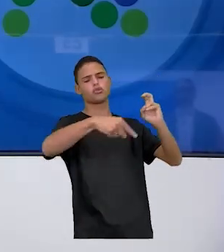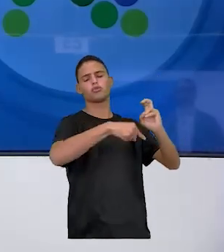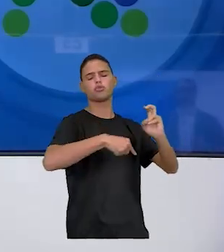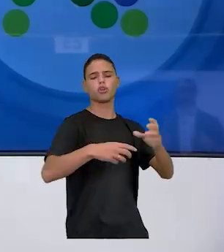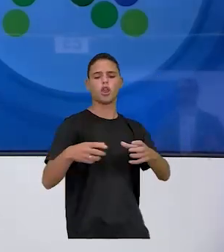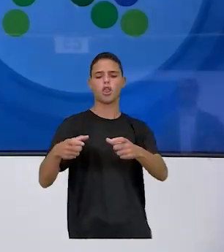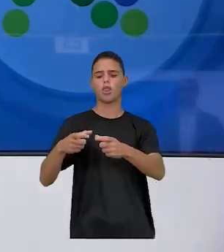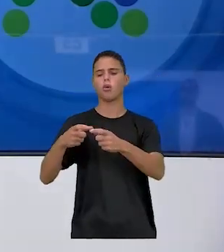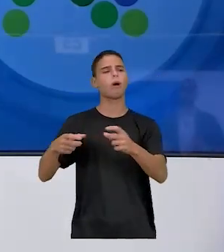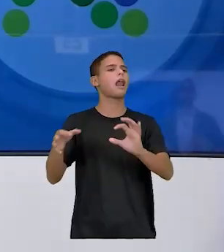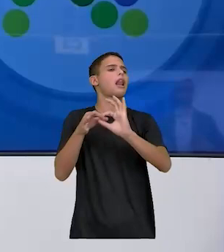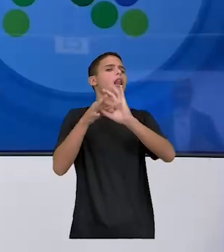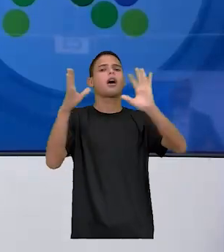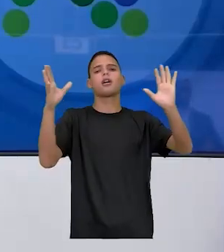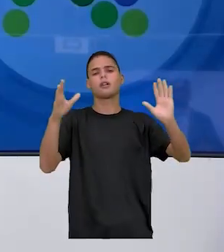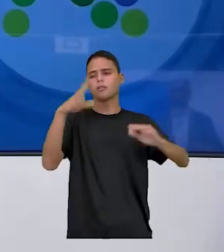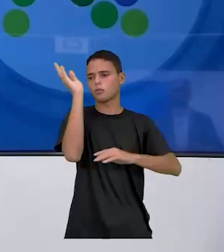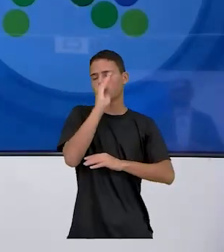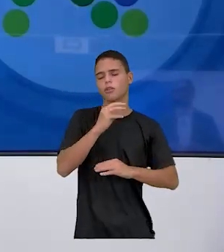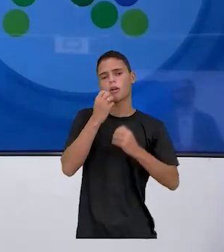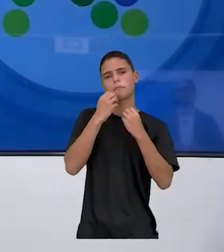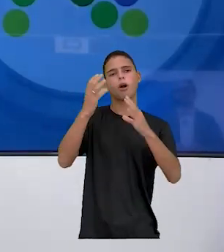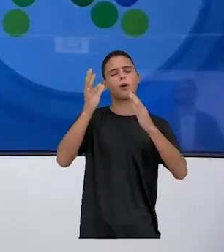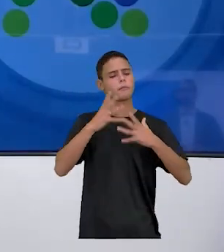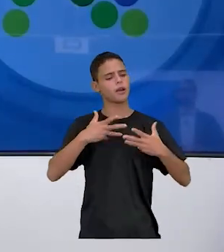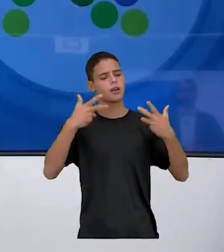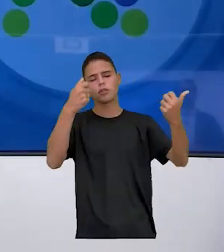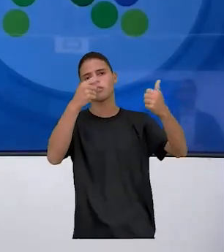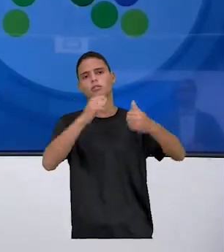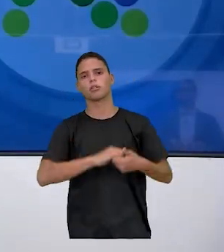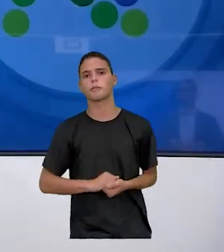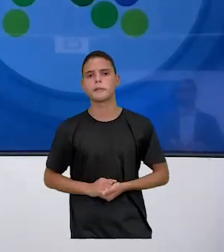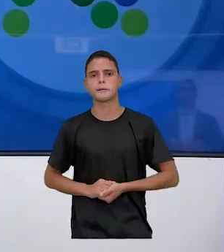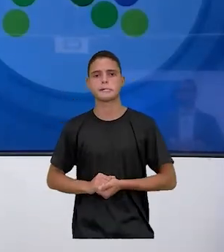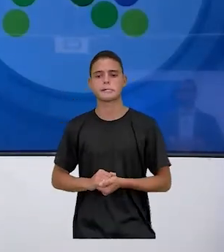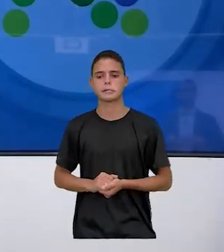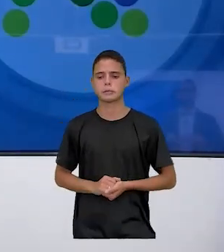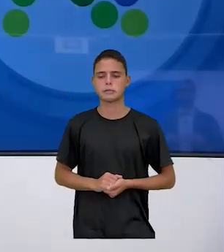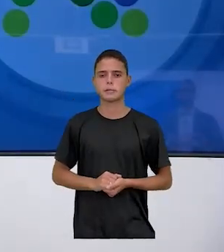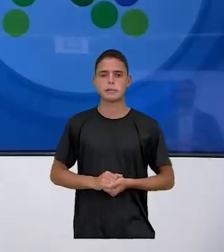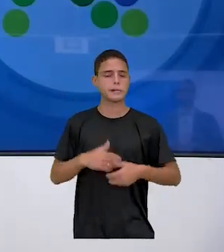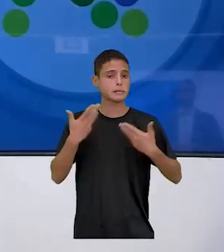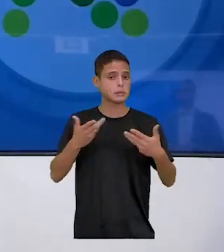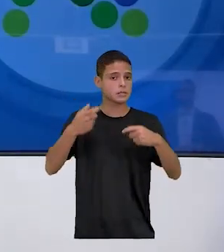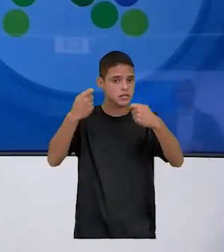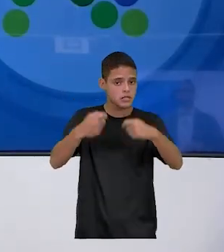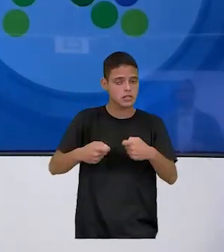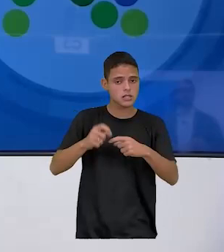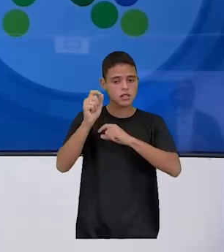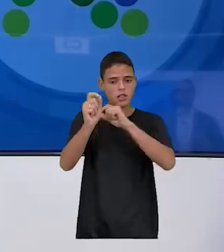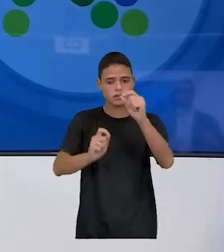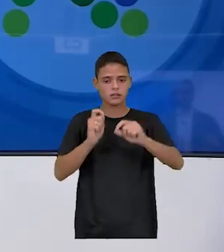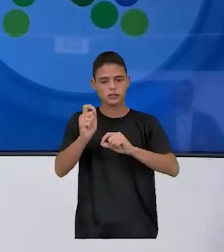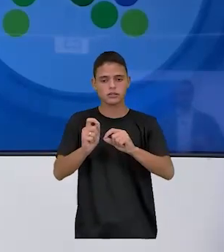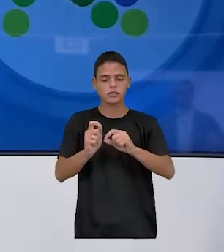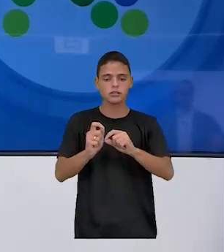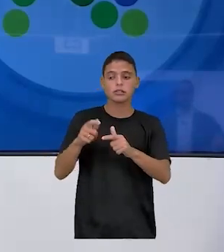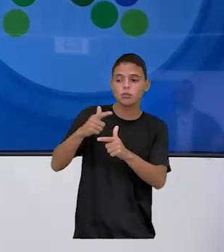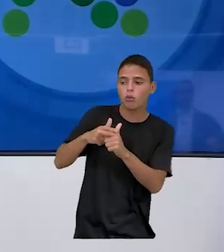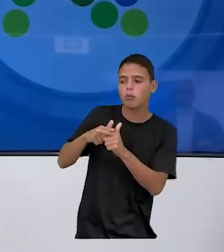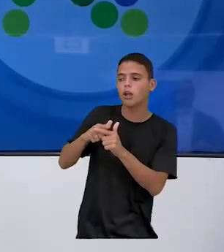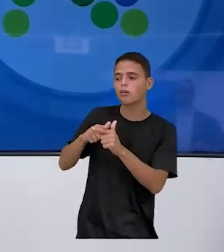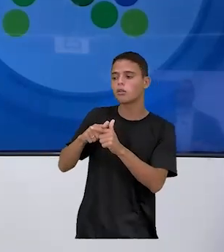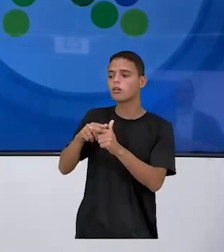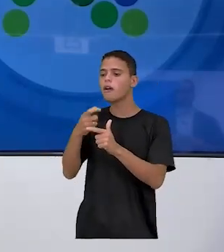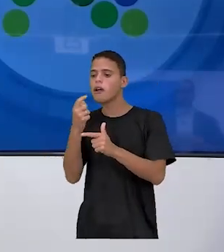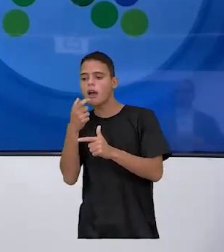somos independentes, o Brasil é bom, maravilhoso. E nesse momento havia necessidade de você tirar todos os defeitos da terra.